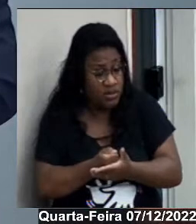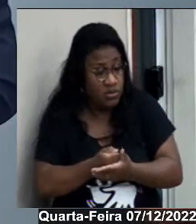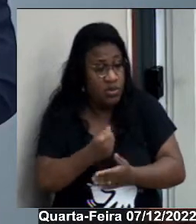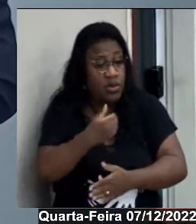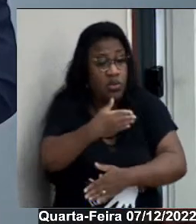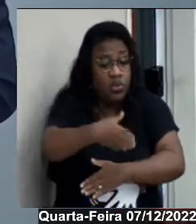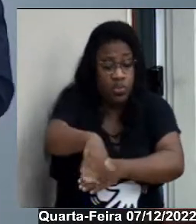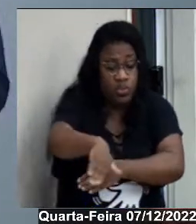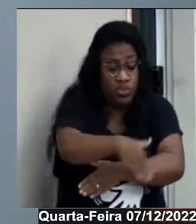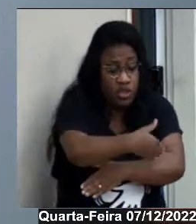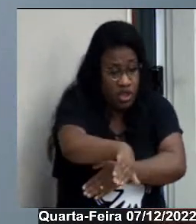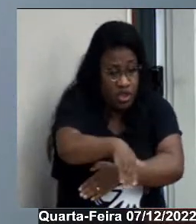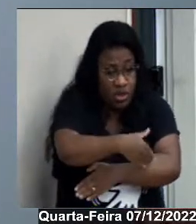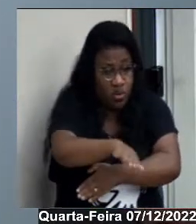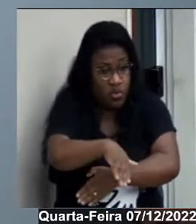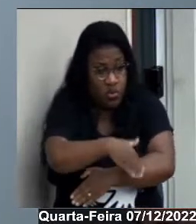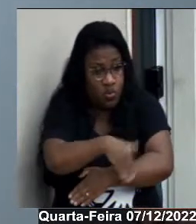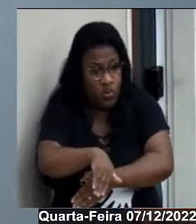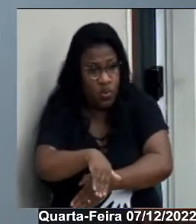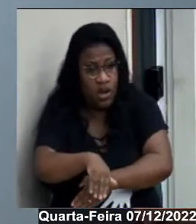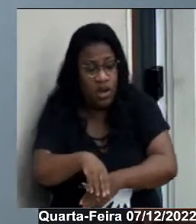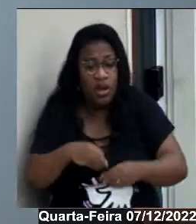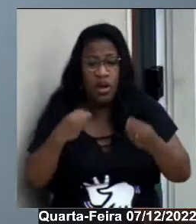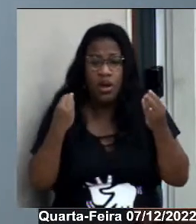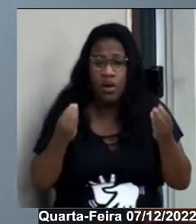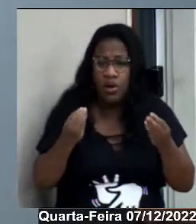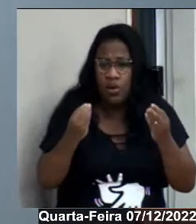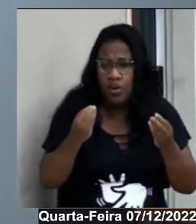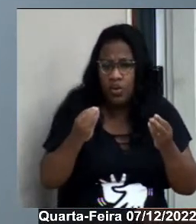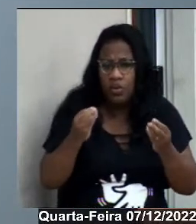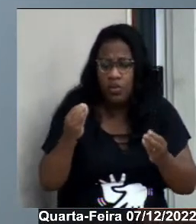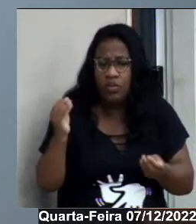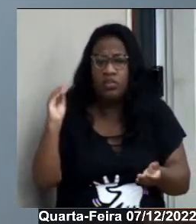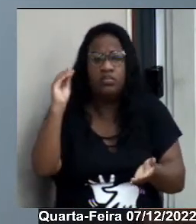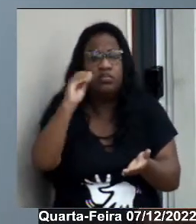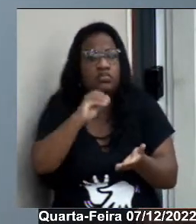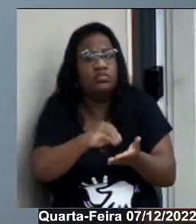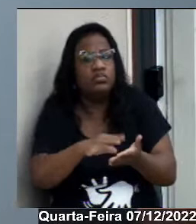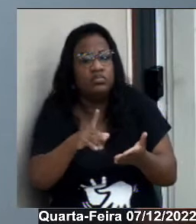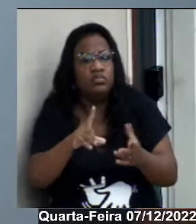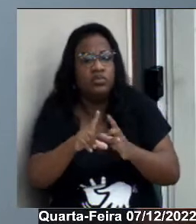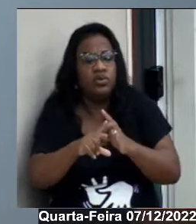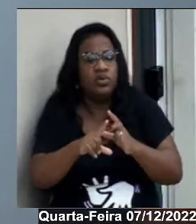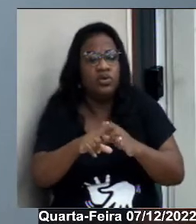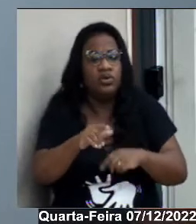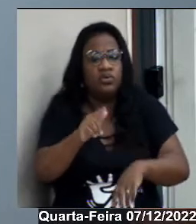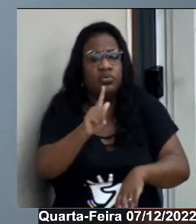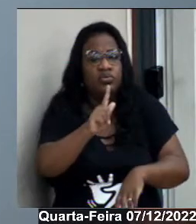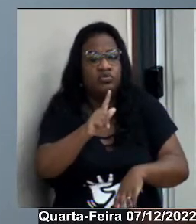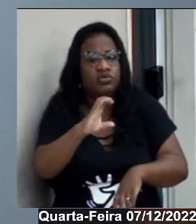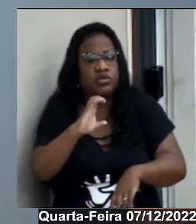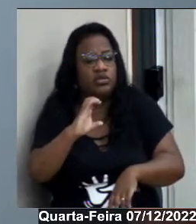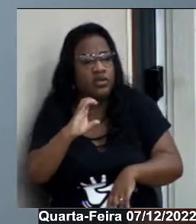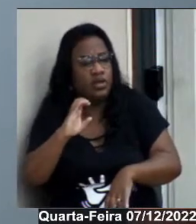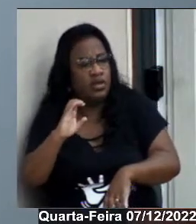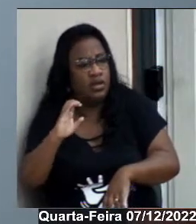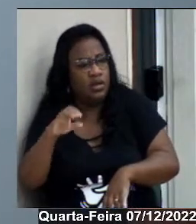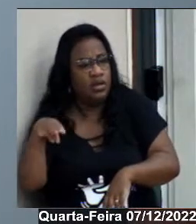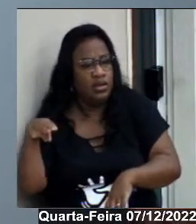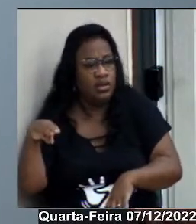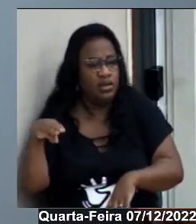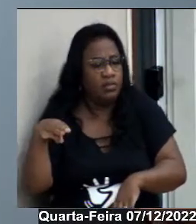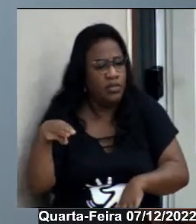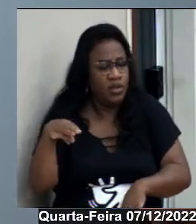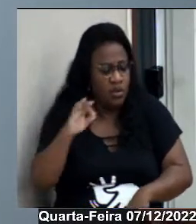ruas. Porque meia dúzia está recebendo benefício, enquanto a grande maioria dos GCMs estão lá na rua, ganhando um salário que